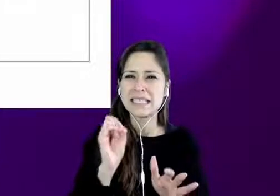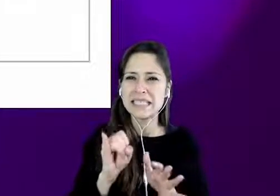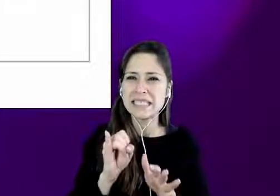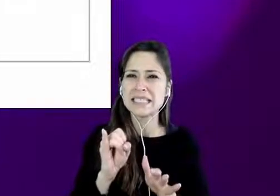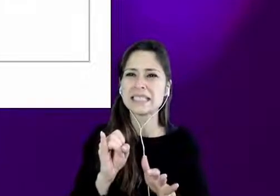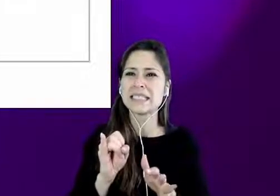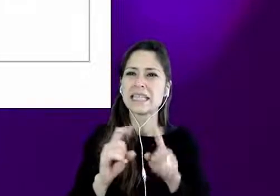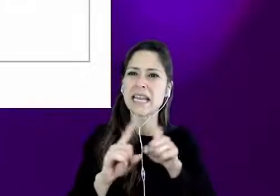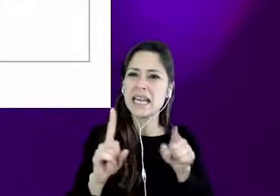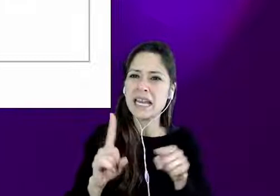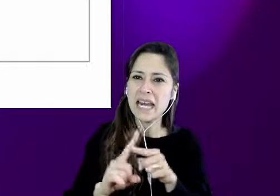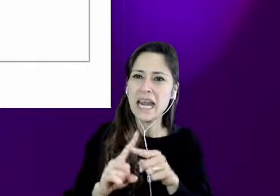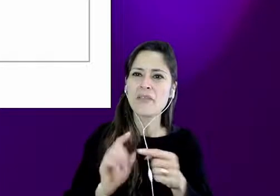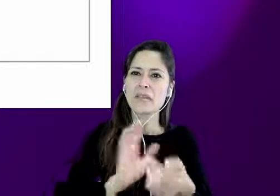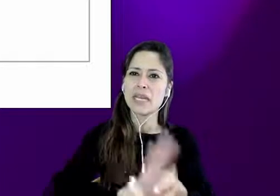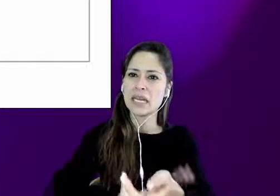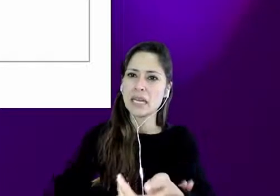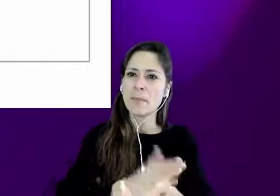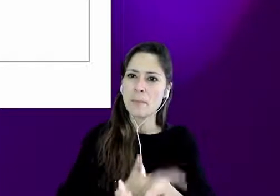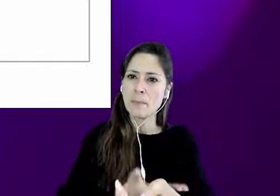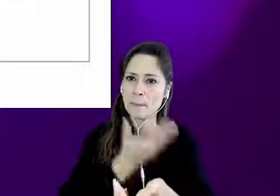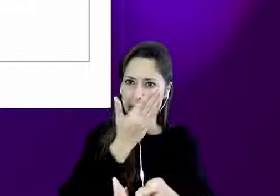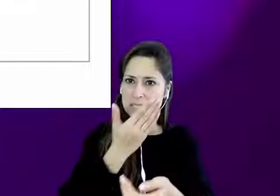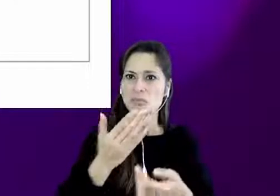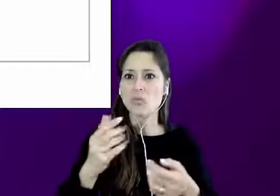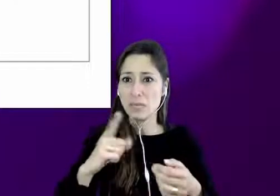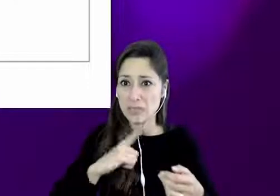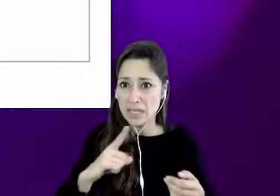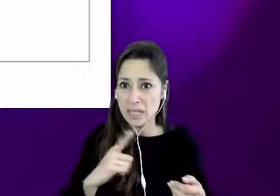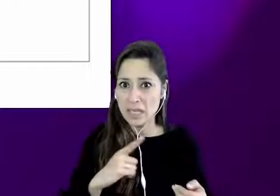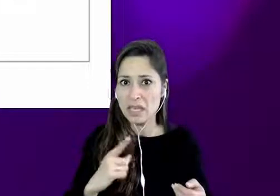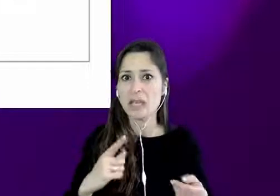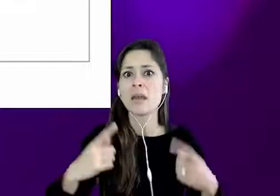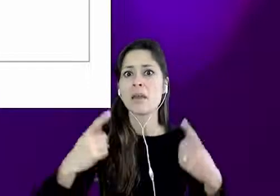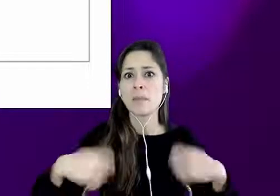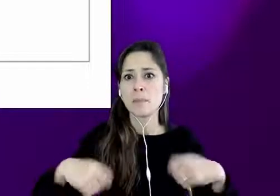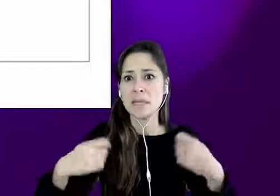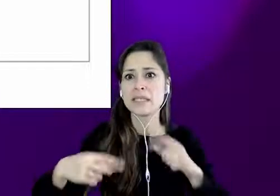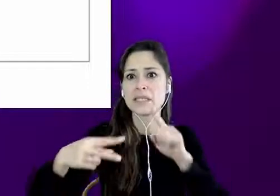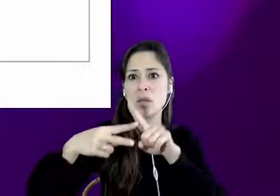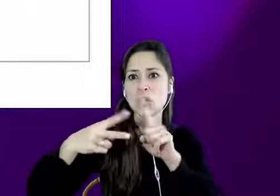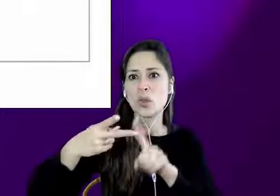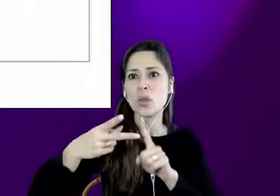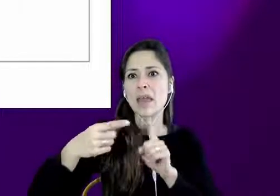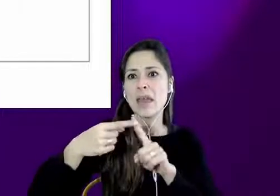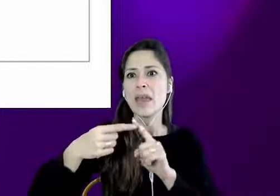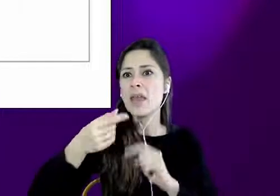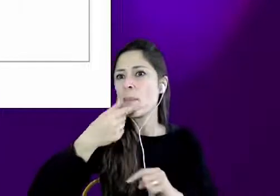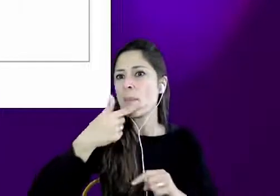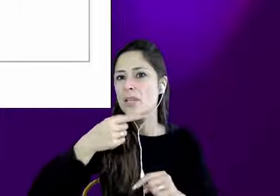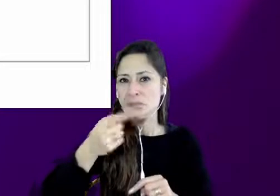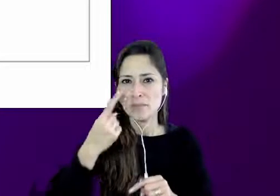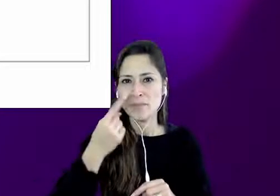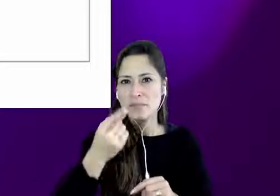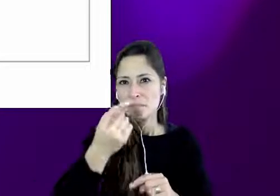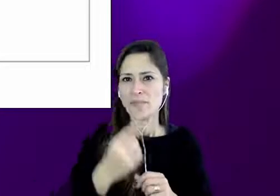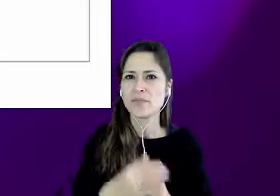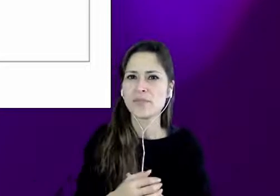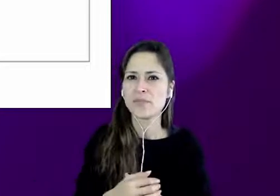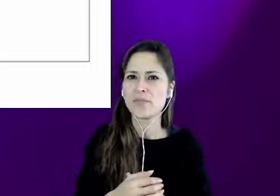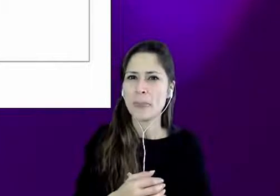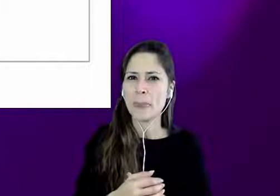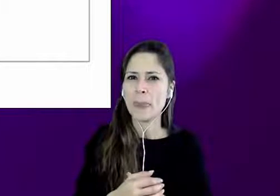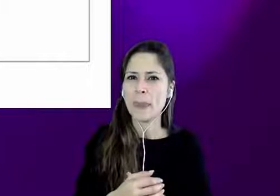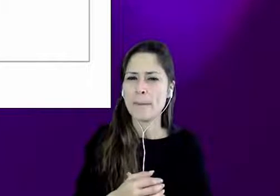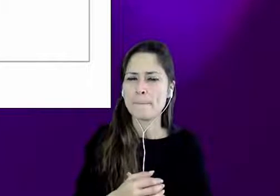com 140/90, para esses sintomas, a gente vai utilizar sulfato de magnésio e a utilização de hipotensores de ação rápida, se eu